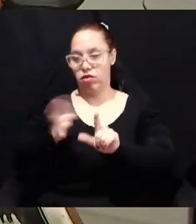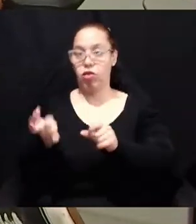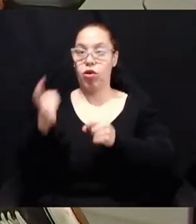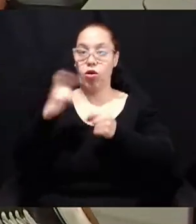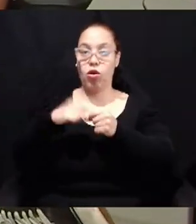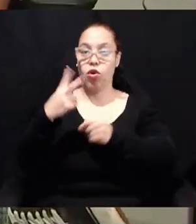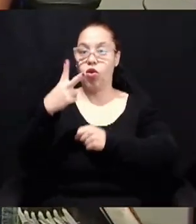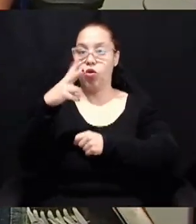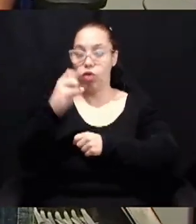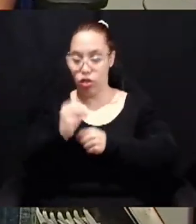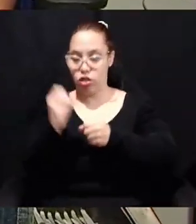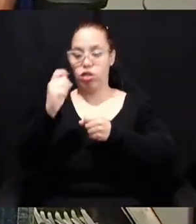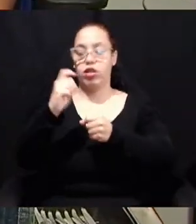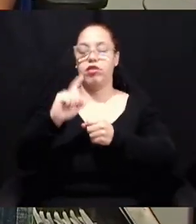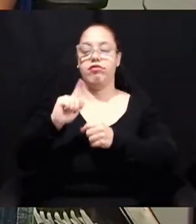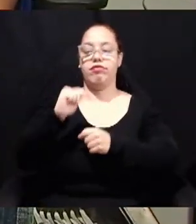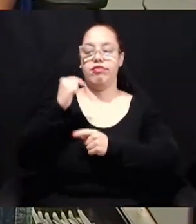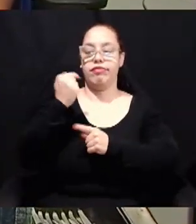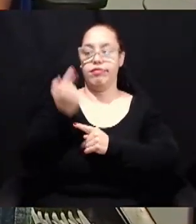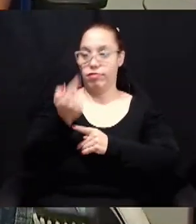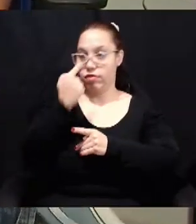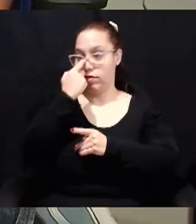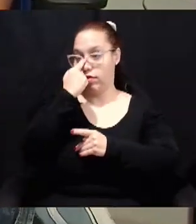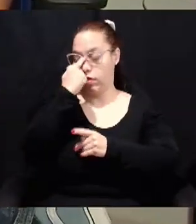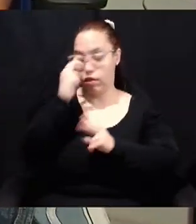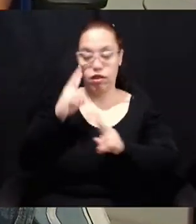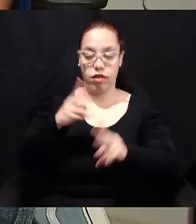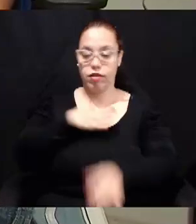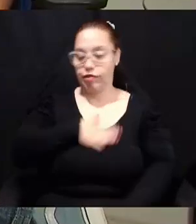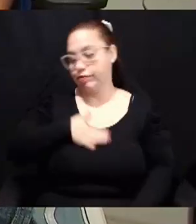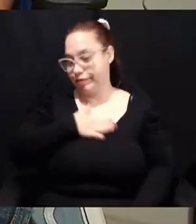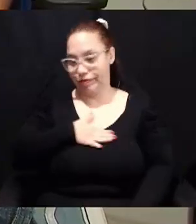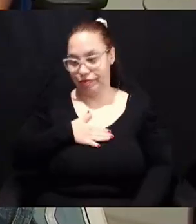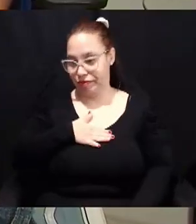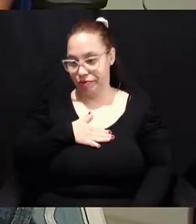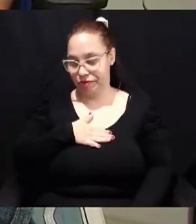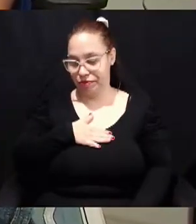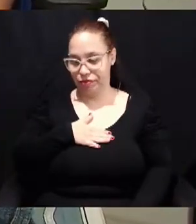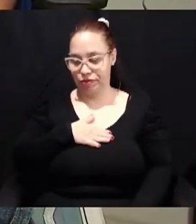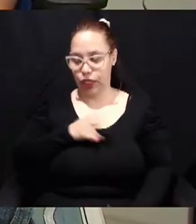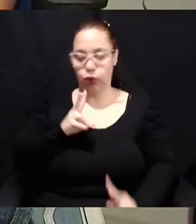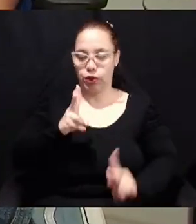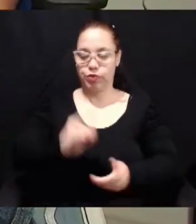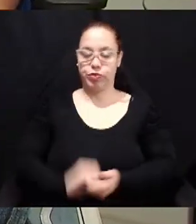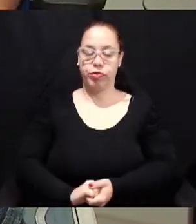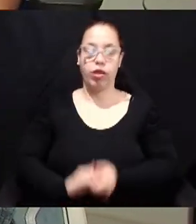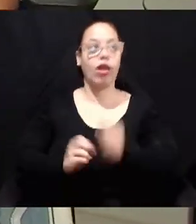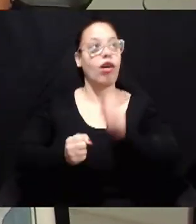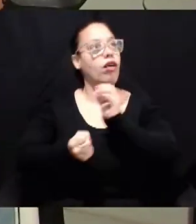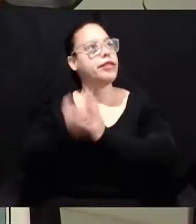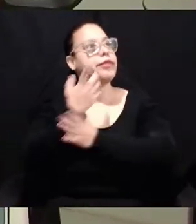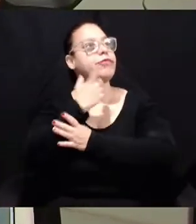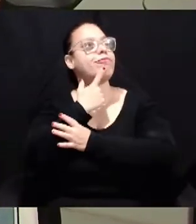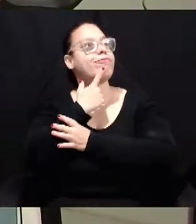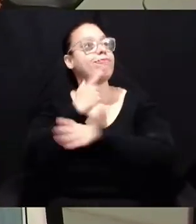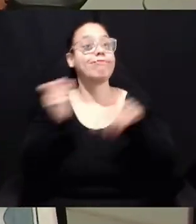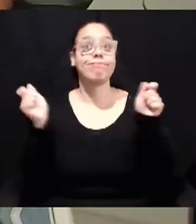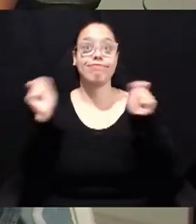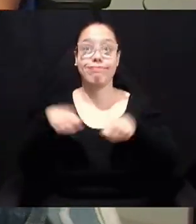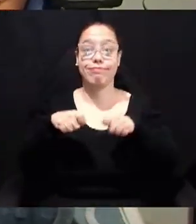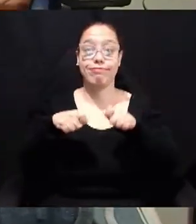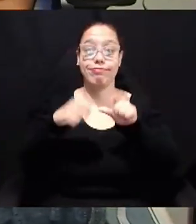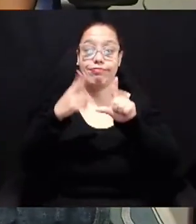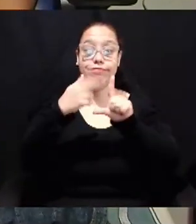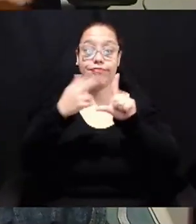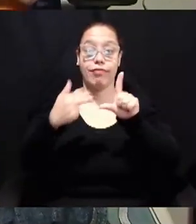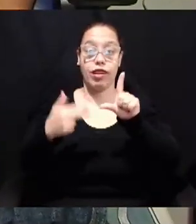praticamente, mas sempre foi uma coisa que me dava muito prazer, assim. Aí quando eu descobri que era possível ser quadrinista no Brasil,